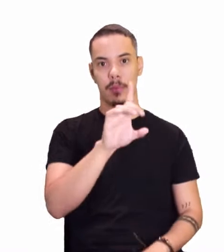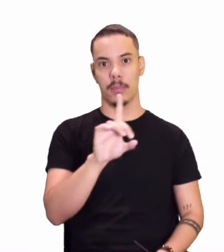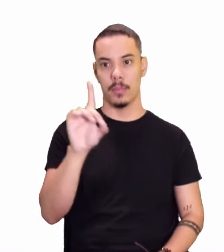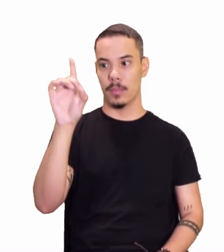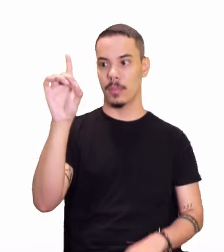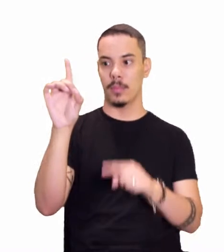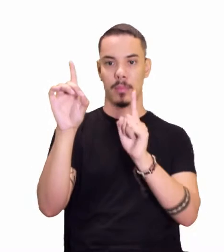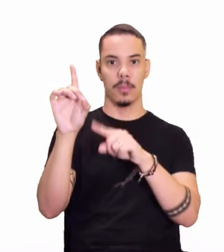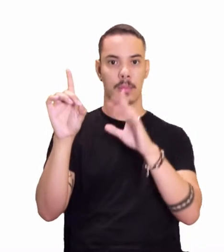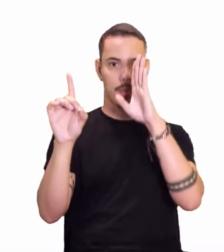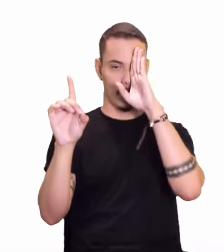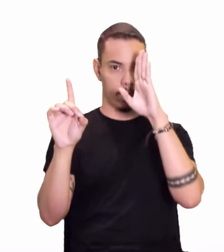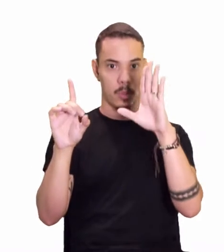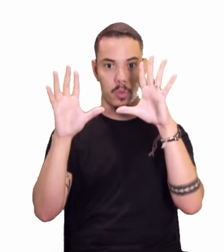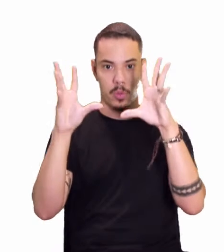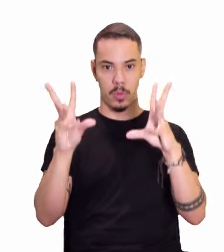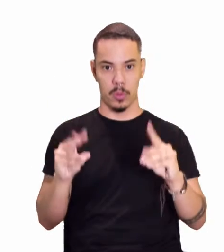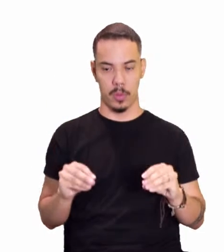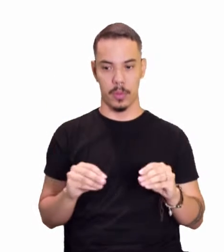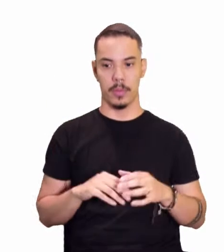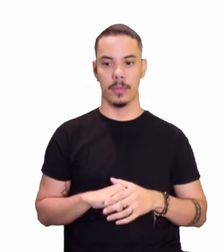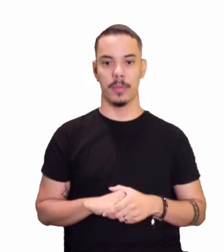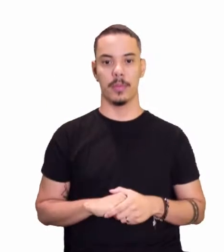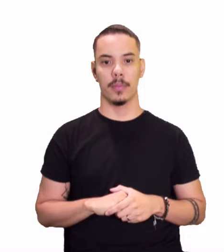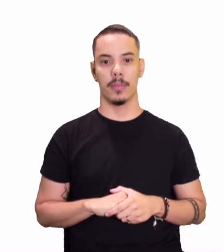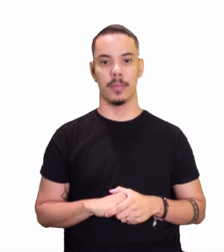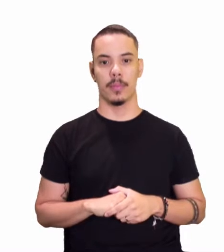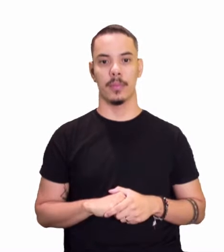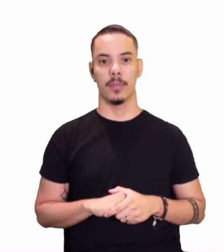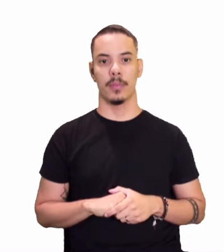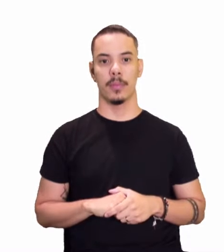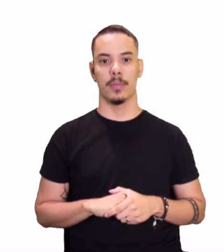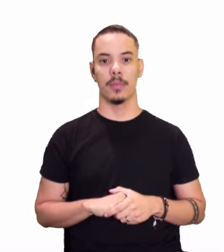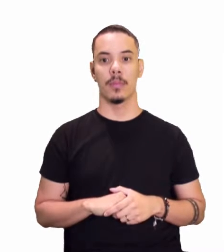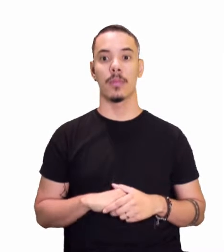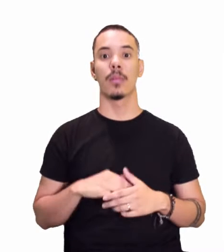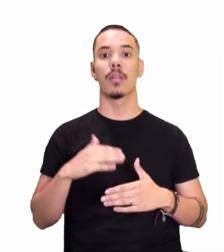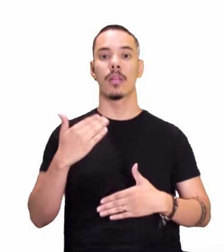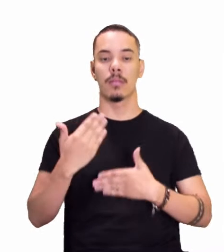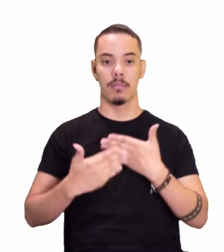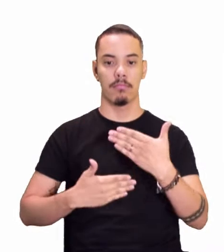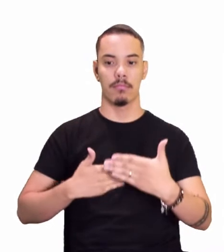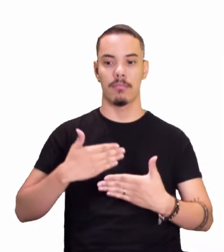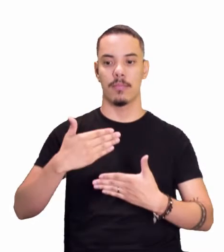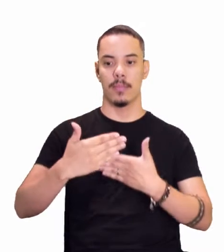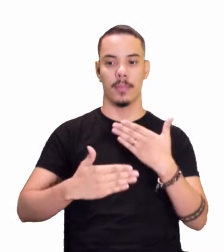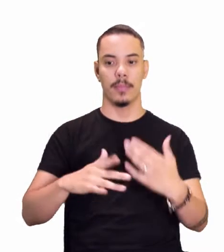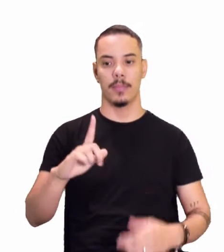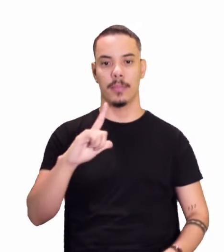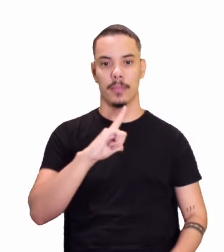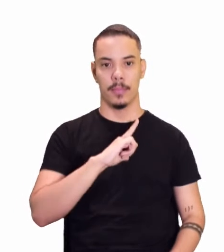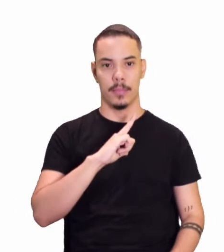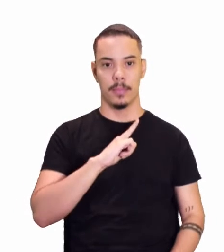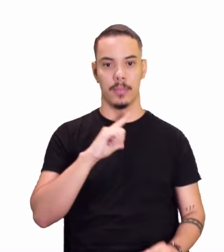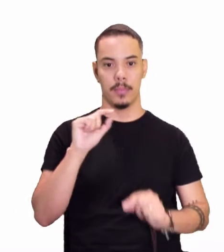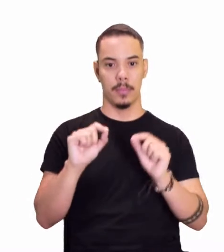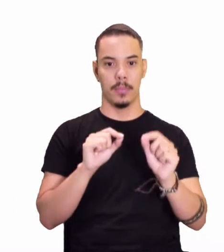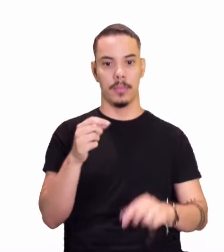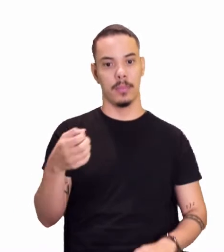de tudo, certo? Ali. E ao passo que logo vamos ter aí